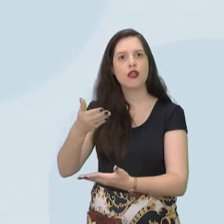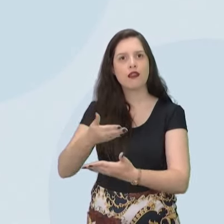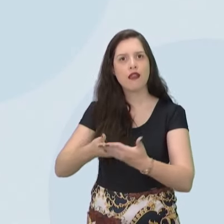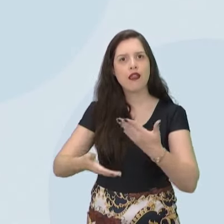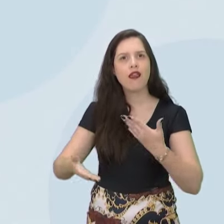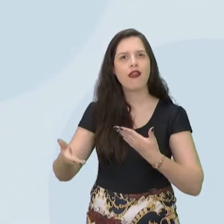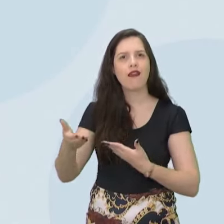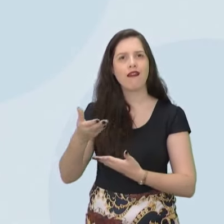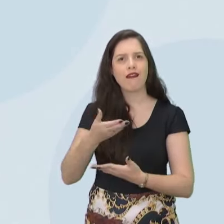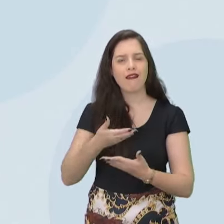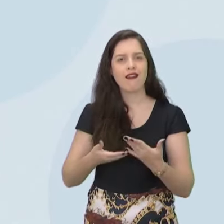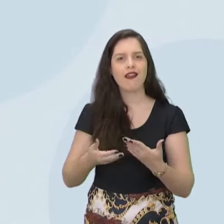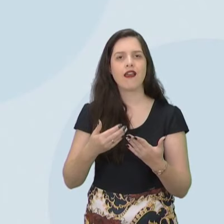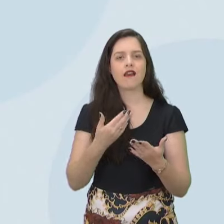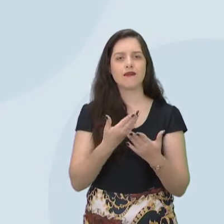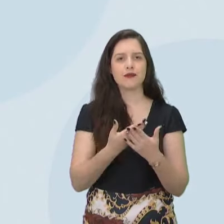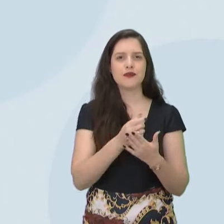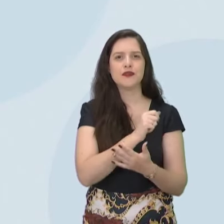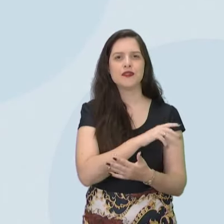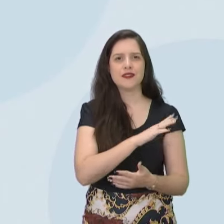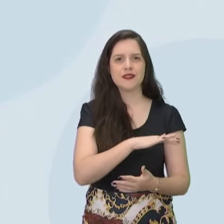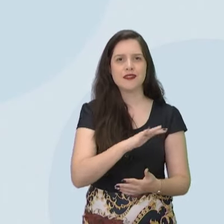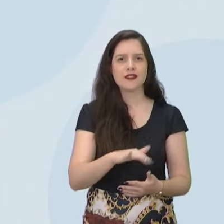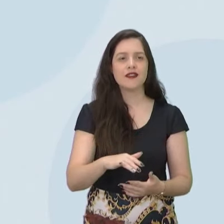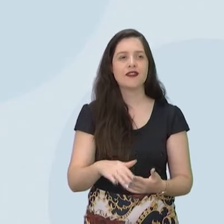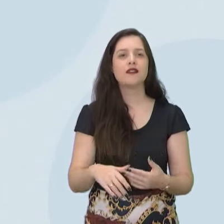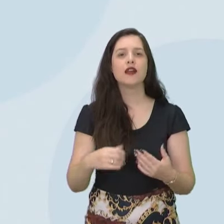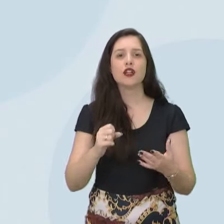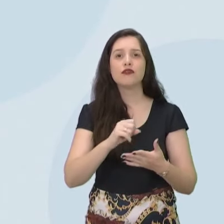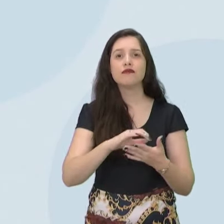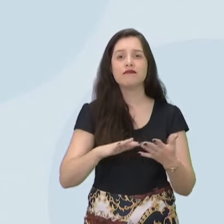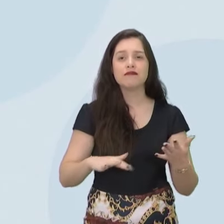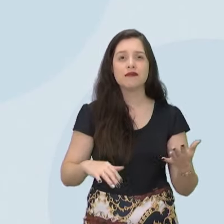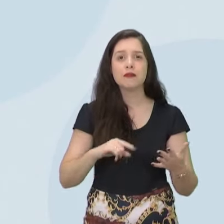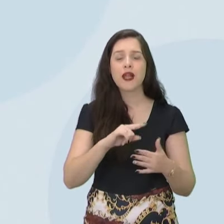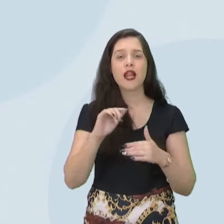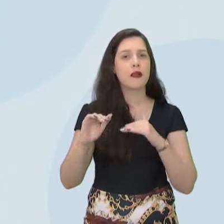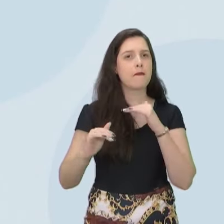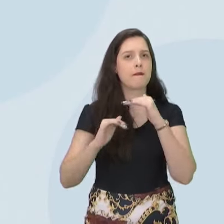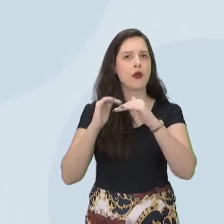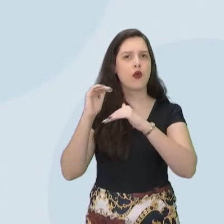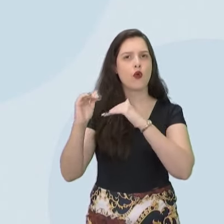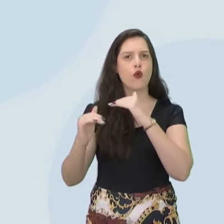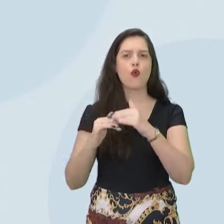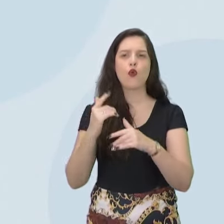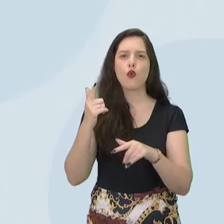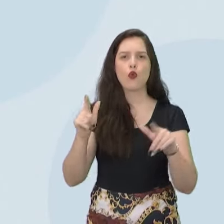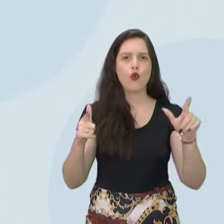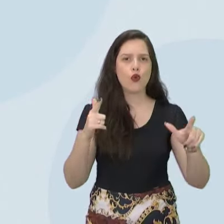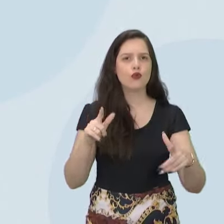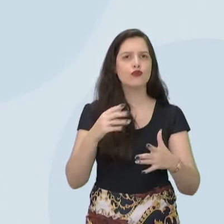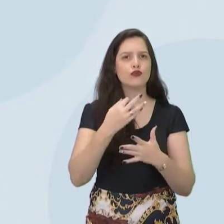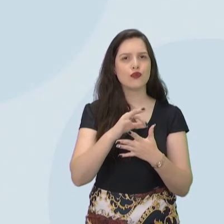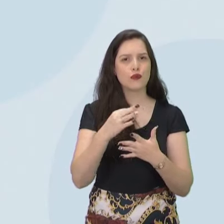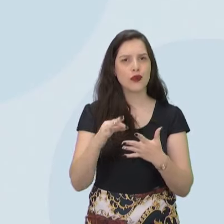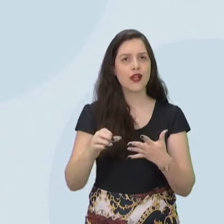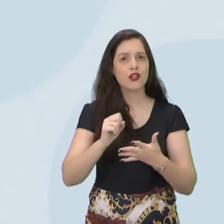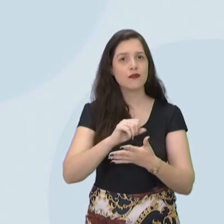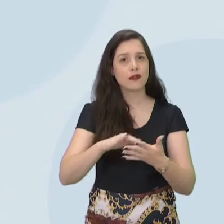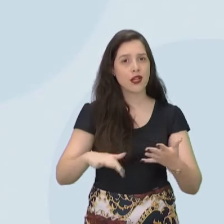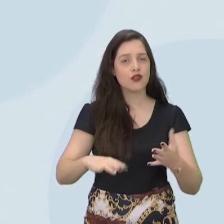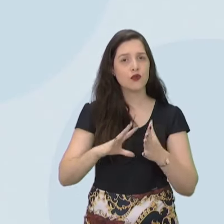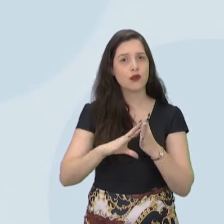ou relembrar o estudante de uma atividade que está sendo desenvolvida em um outro componente dessa unidade